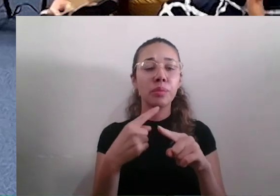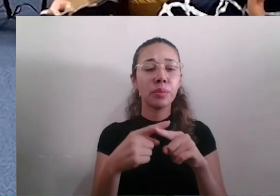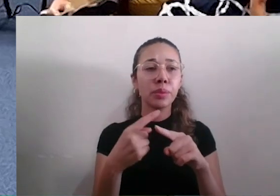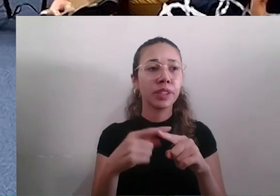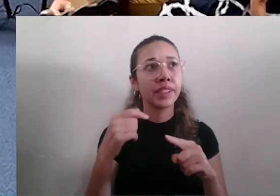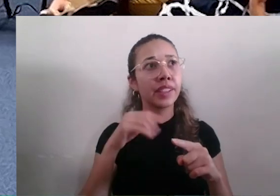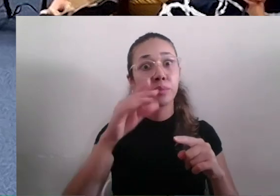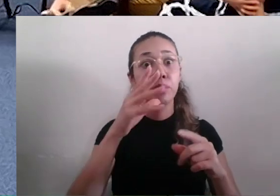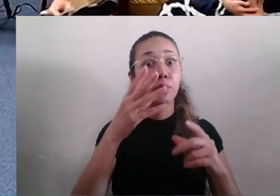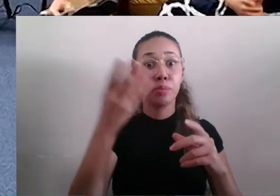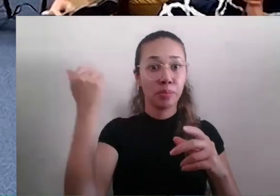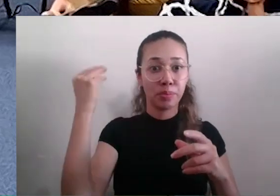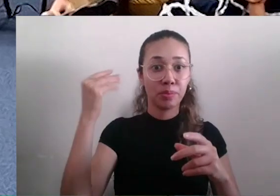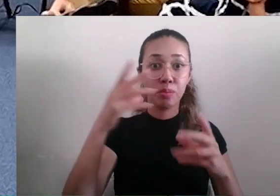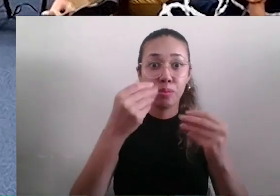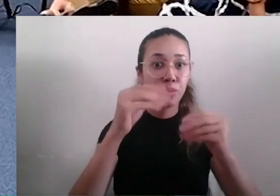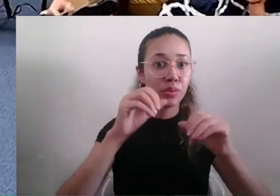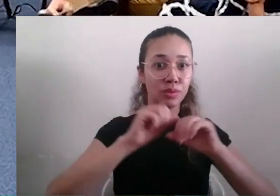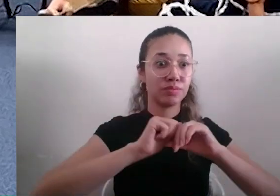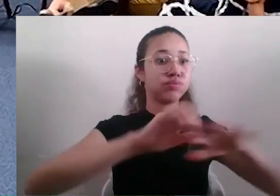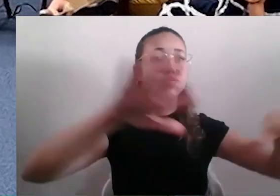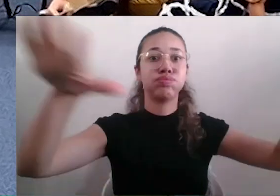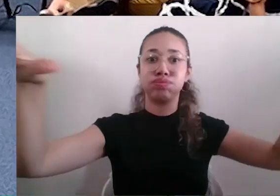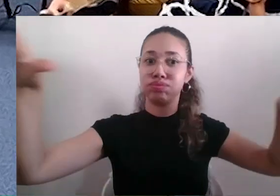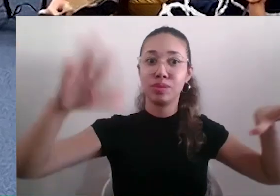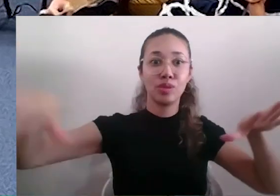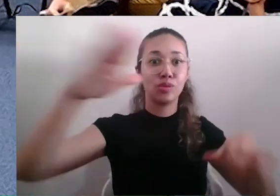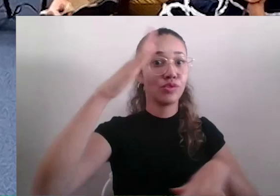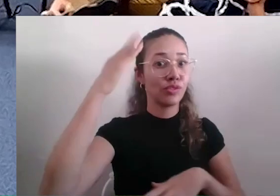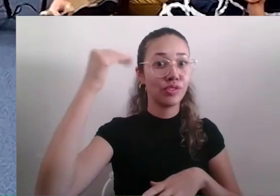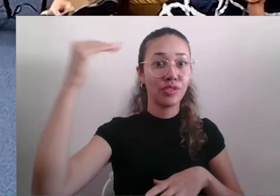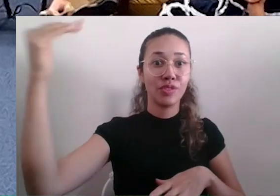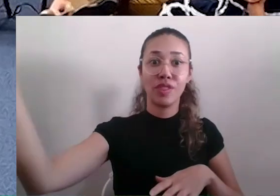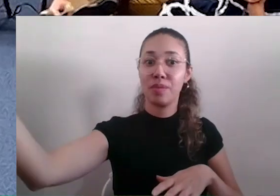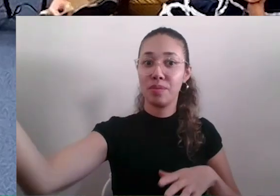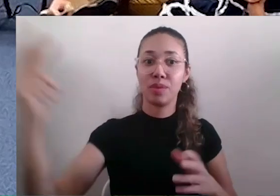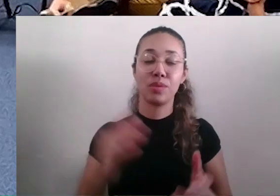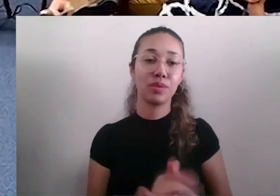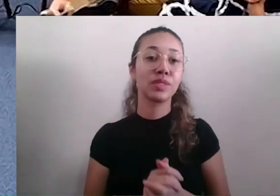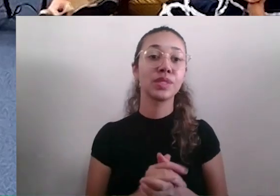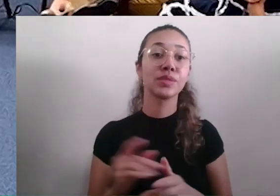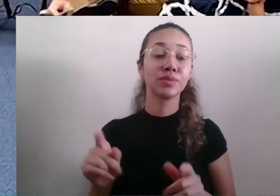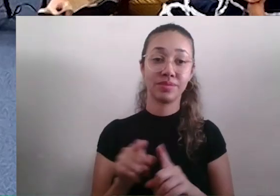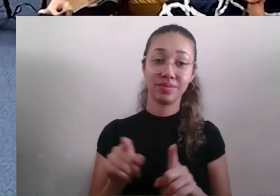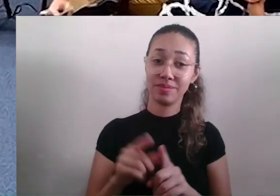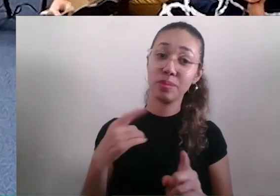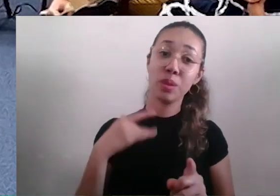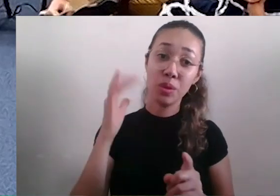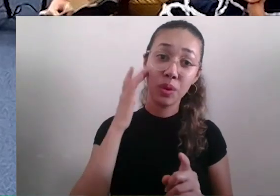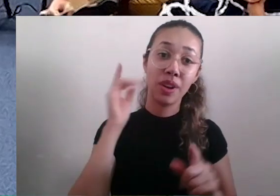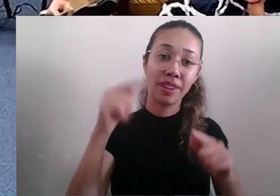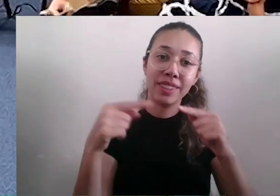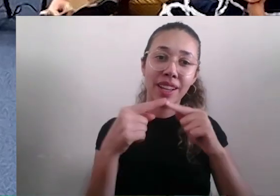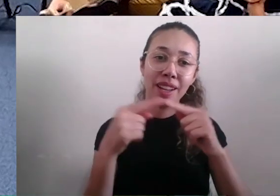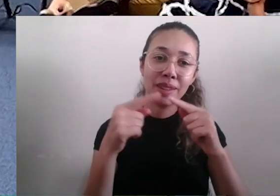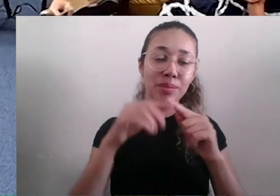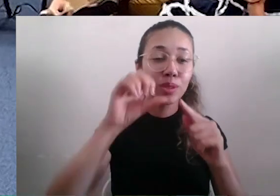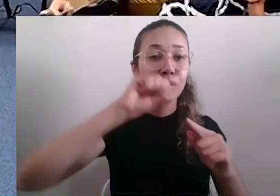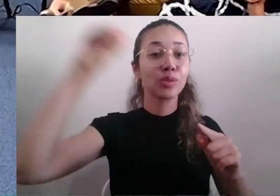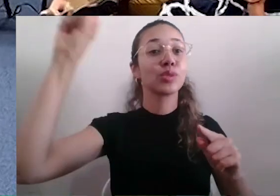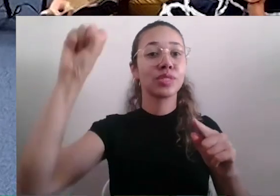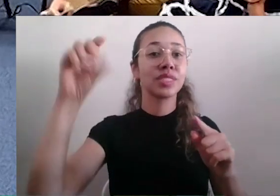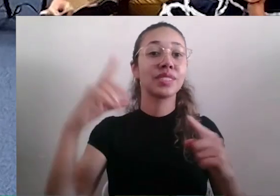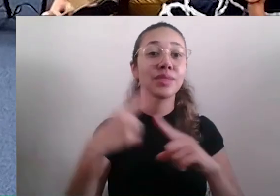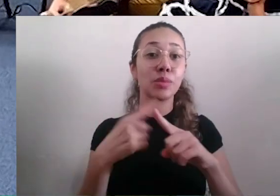sucesso fez um sucesso tão absurdo e eu acho que a parte do sucesso é essa muita gente pode ter começado a